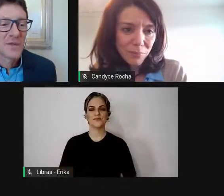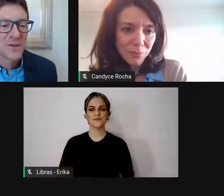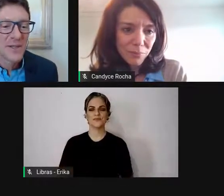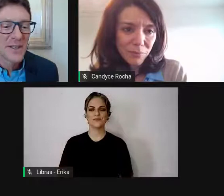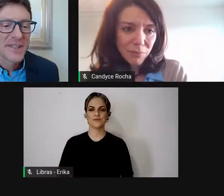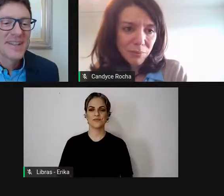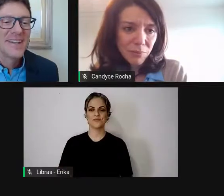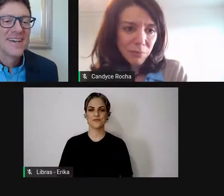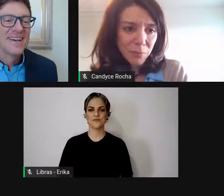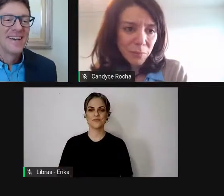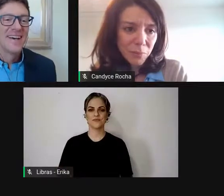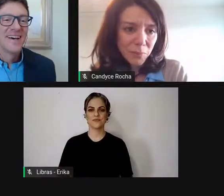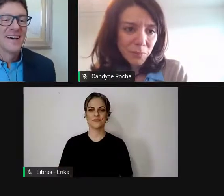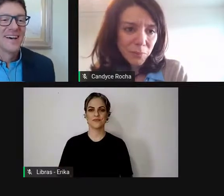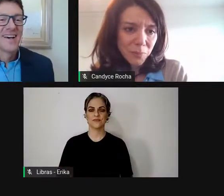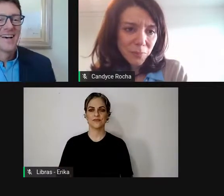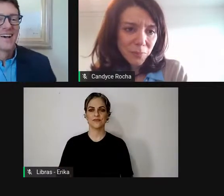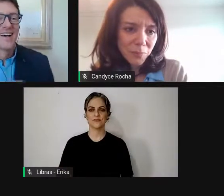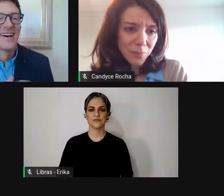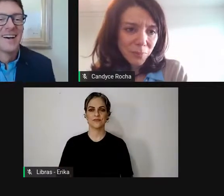Seu microfone.